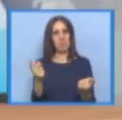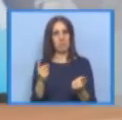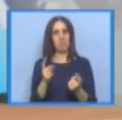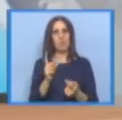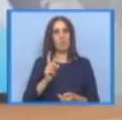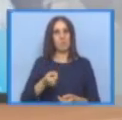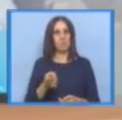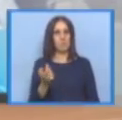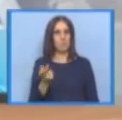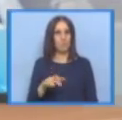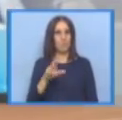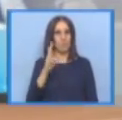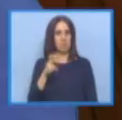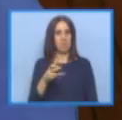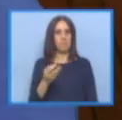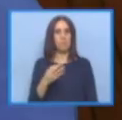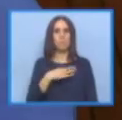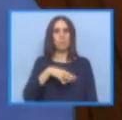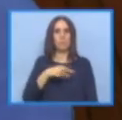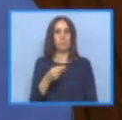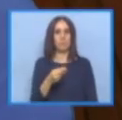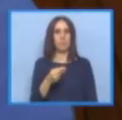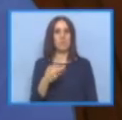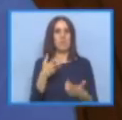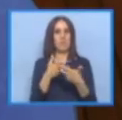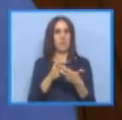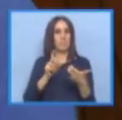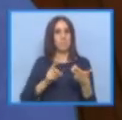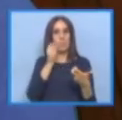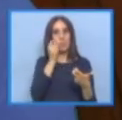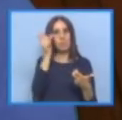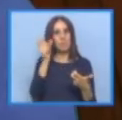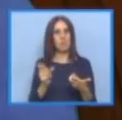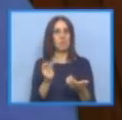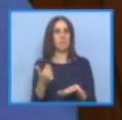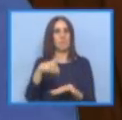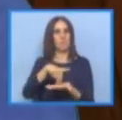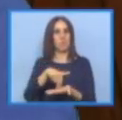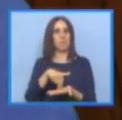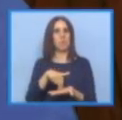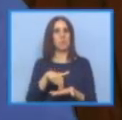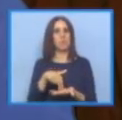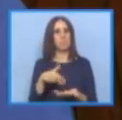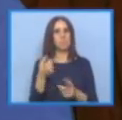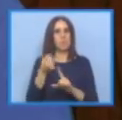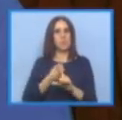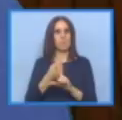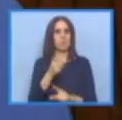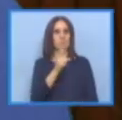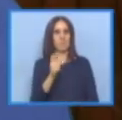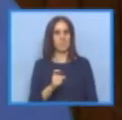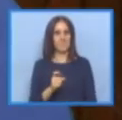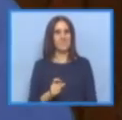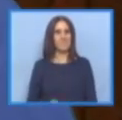foi esse acontecimento do mundo, foi a Primeira Guerra, onde ele se evidenciou como um lutador da paz. Portanto,